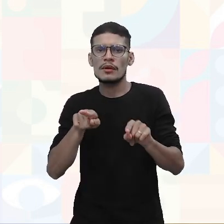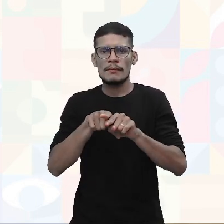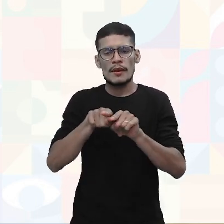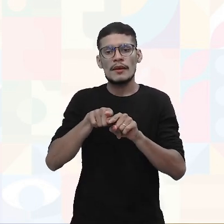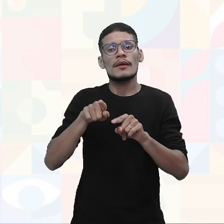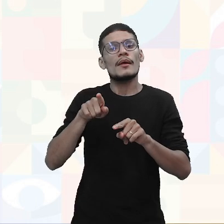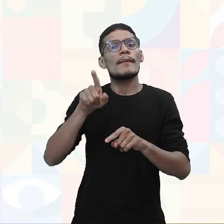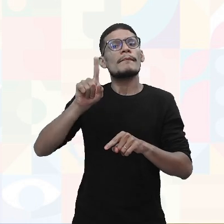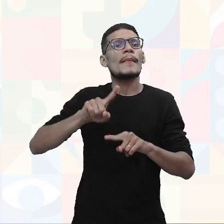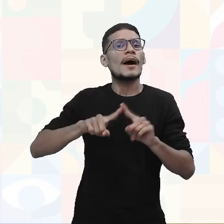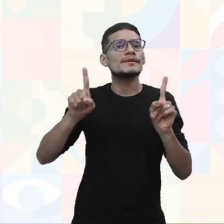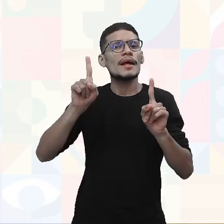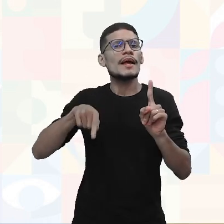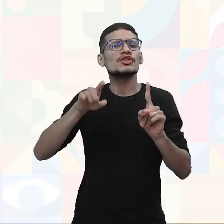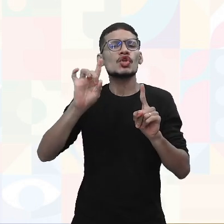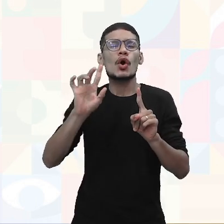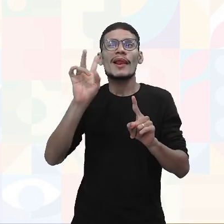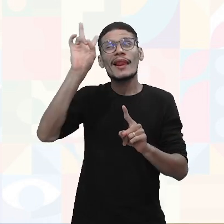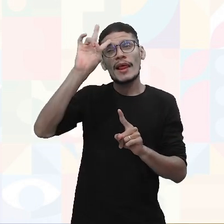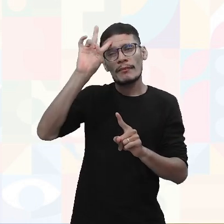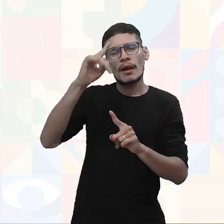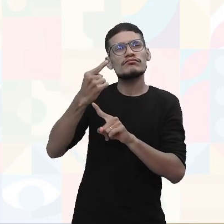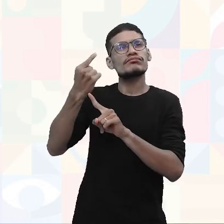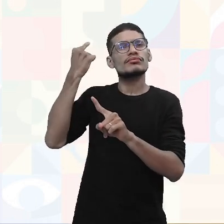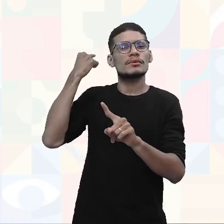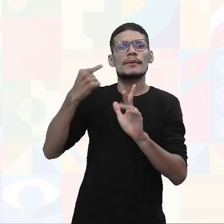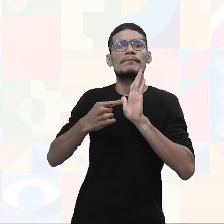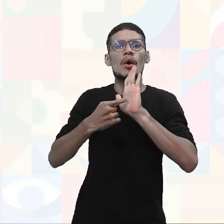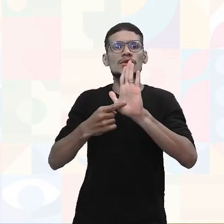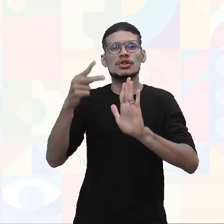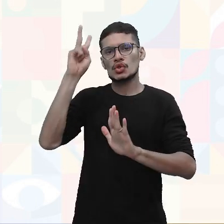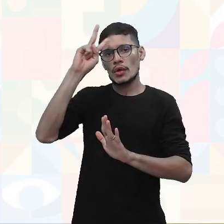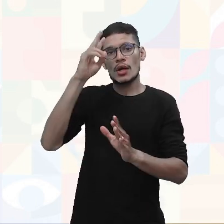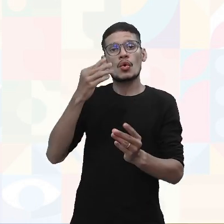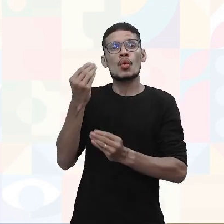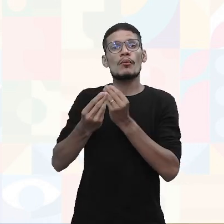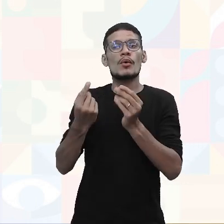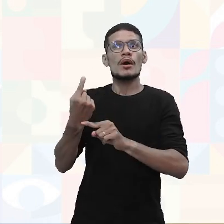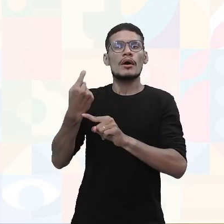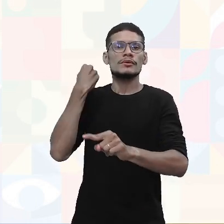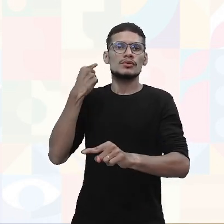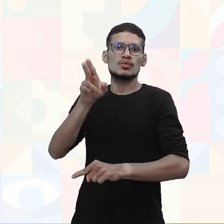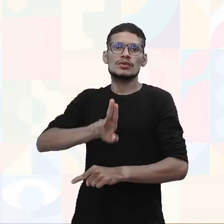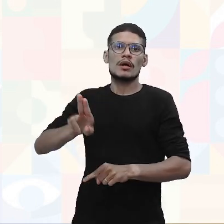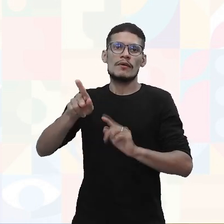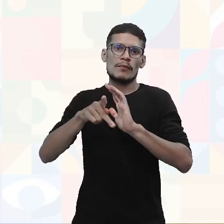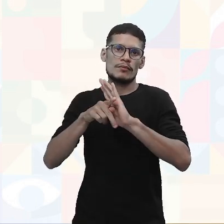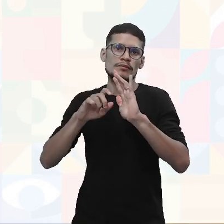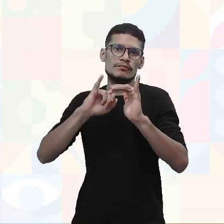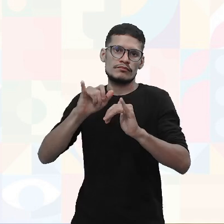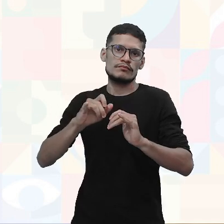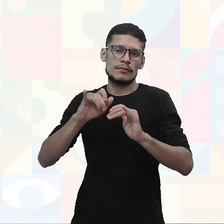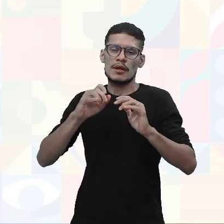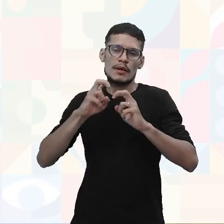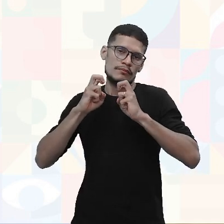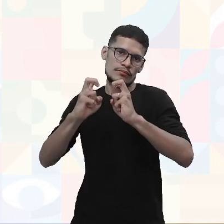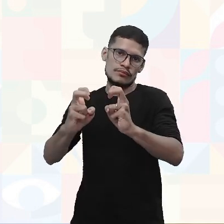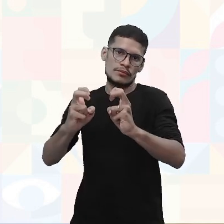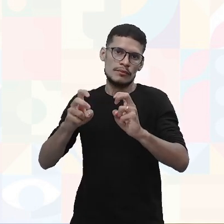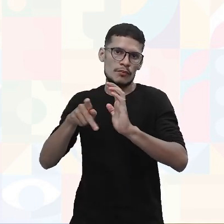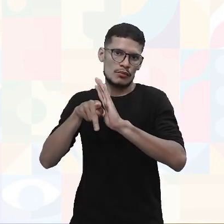que estão lá para fazer uma retratação, uma amostra histórica de como é que era utilizado ou feito esses meios de transporte em outro